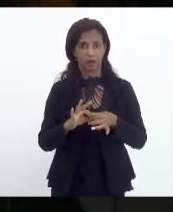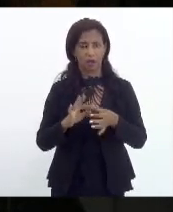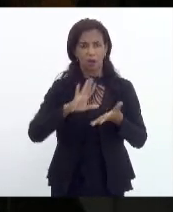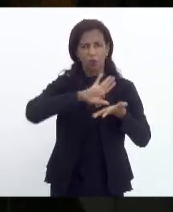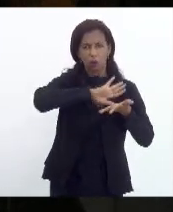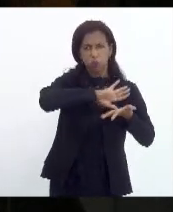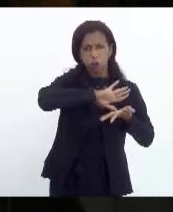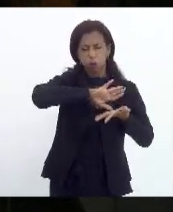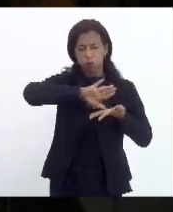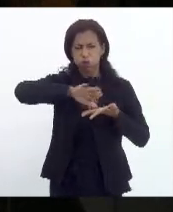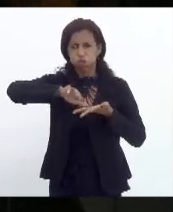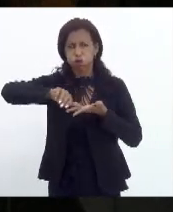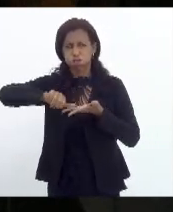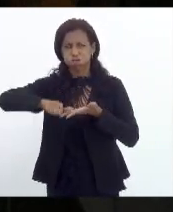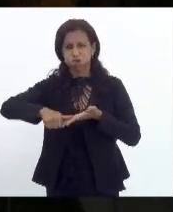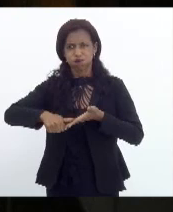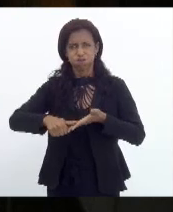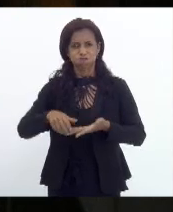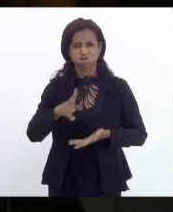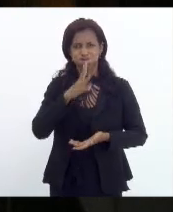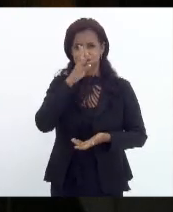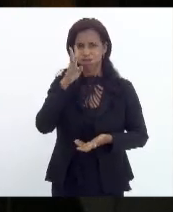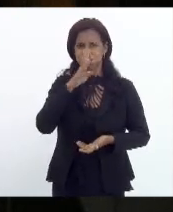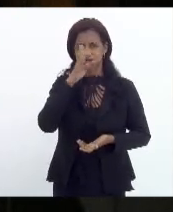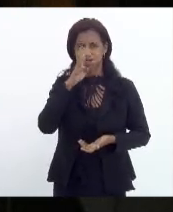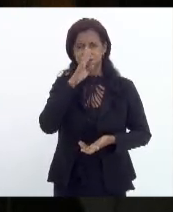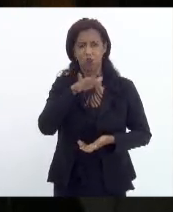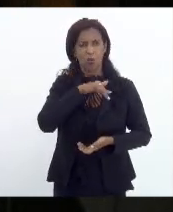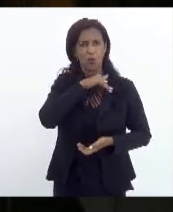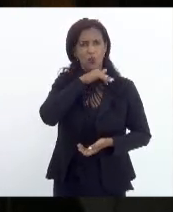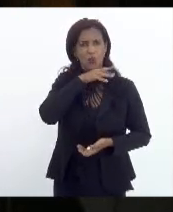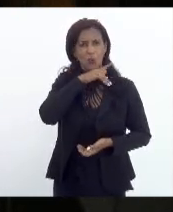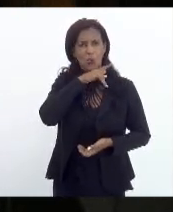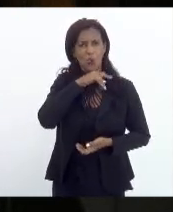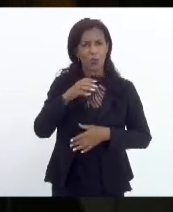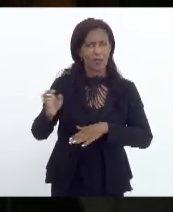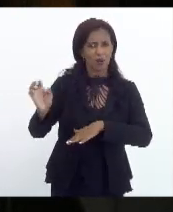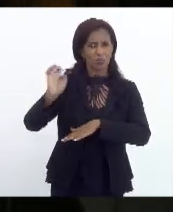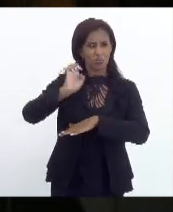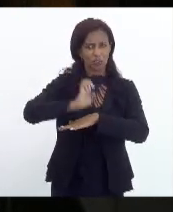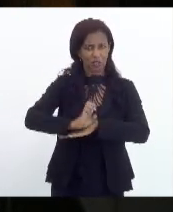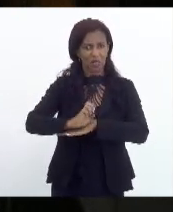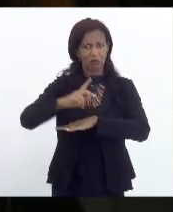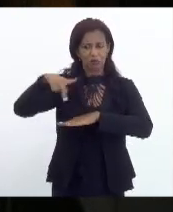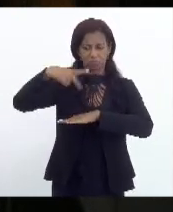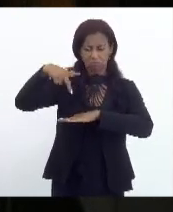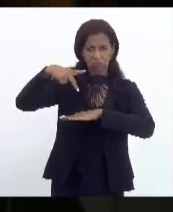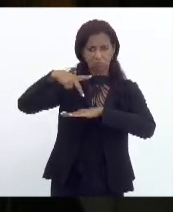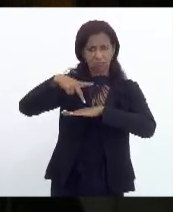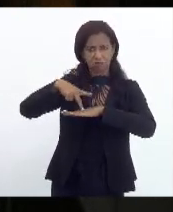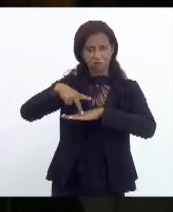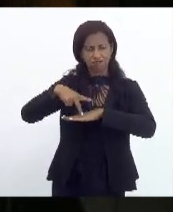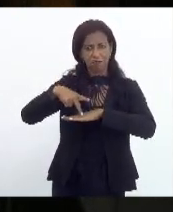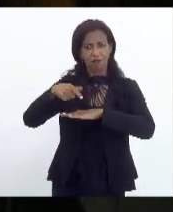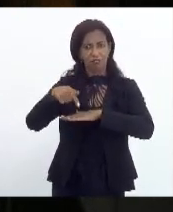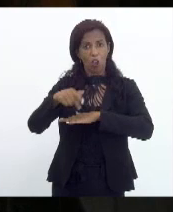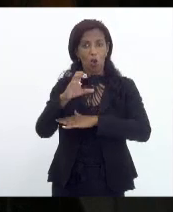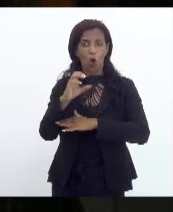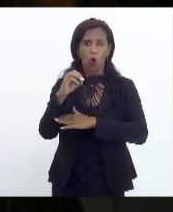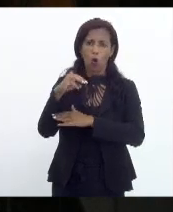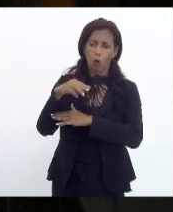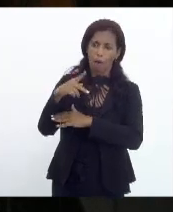uma corrupção extremamente danosa ao país é o estado do Rio de Janeiro vídeo